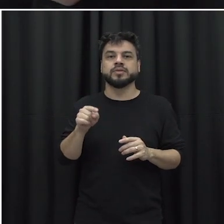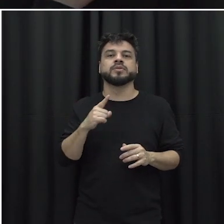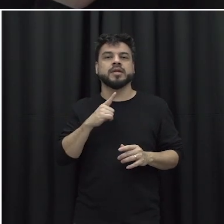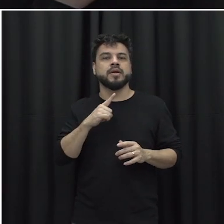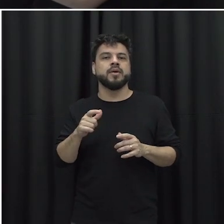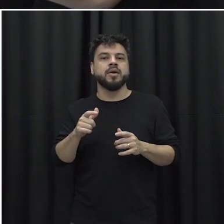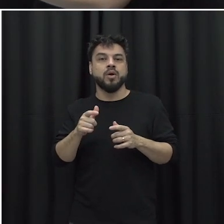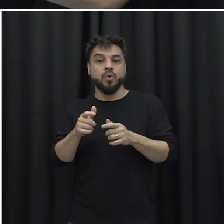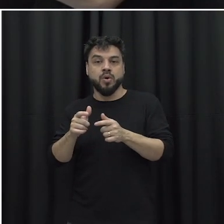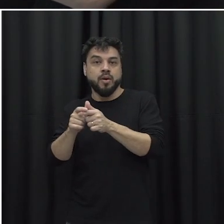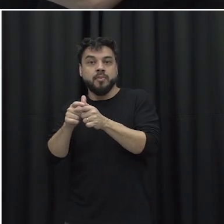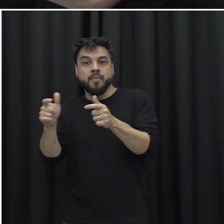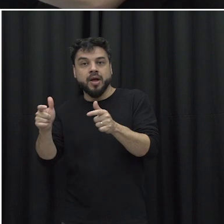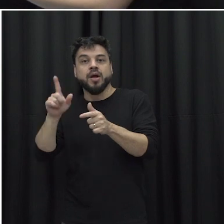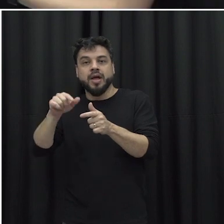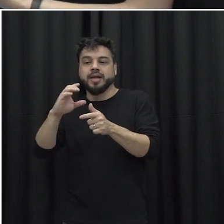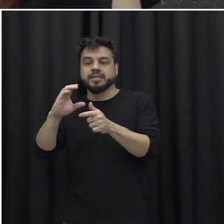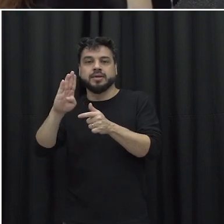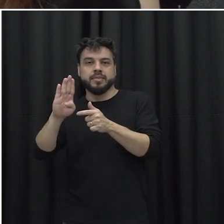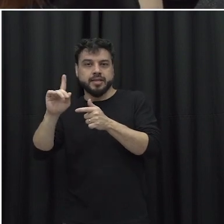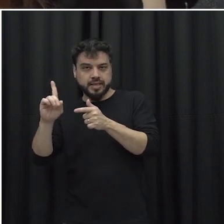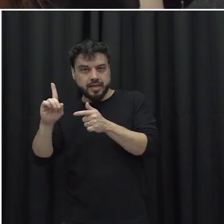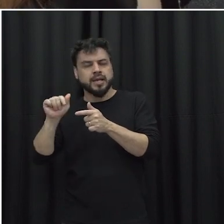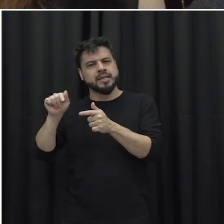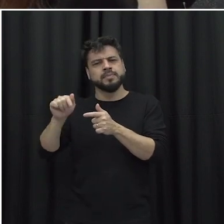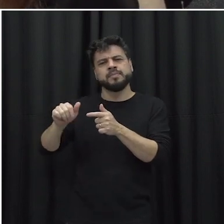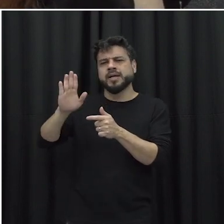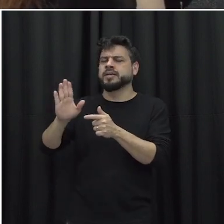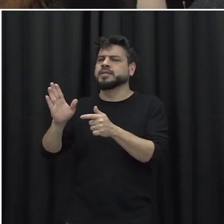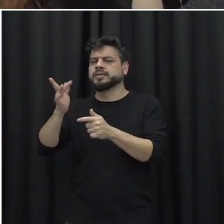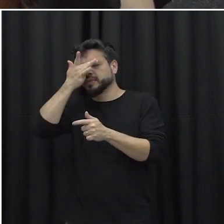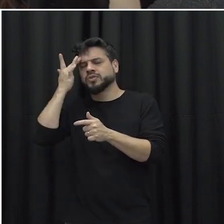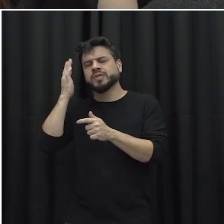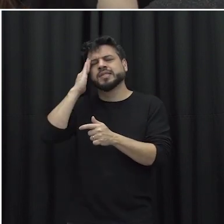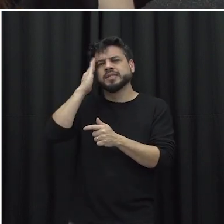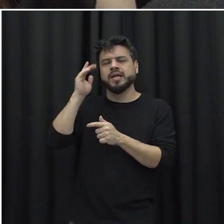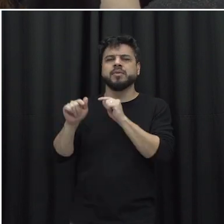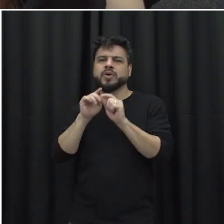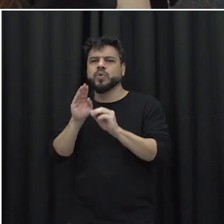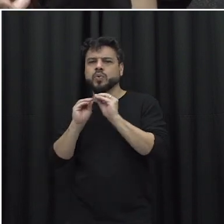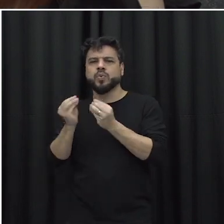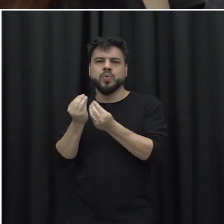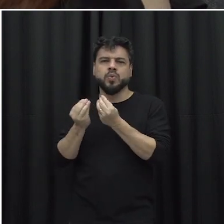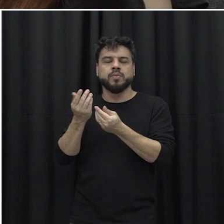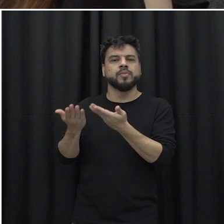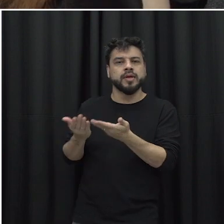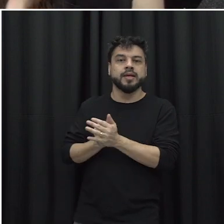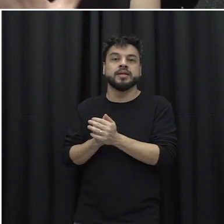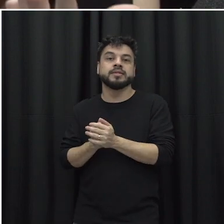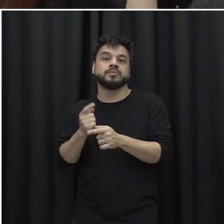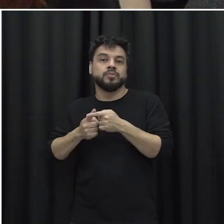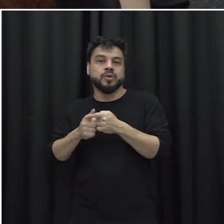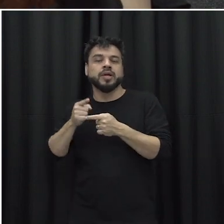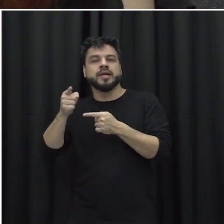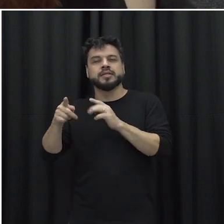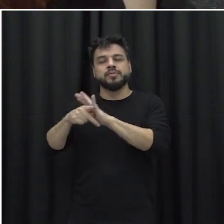que esteja em maior concentração seja o CBD. Né, que é o composto mais conhecido, né, que as pessoas, né, conhecem mais por conta